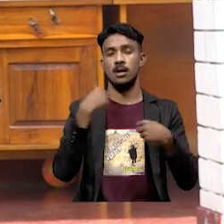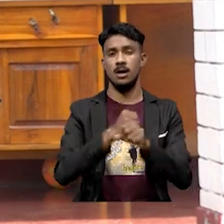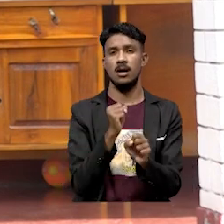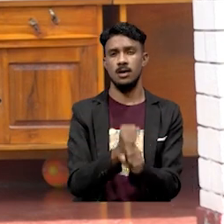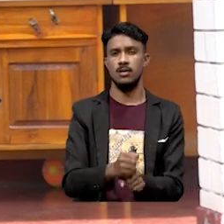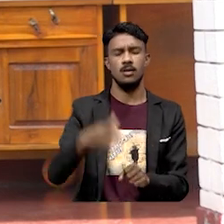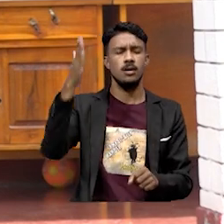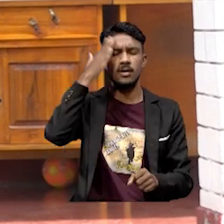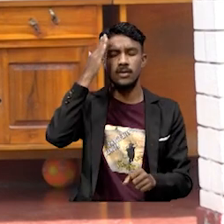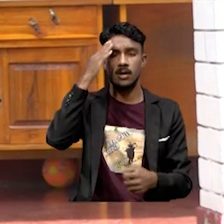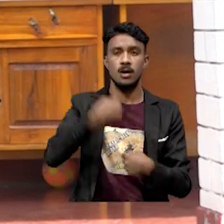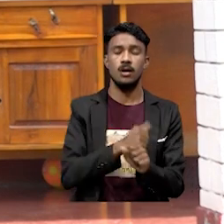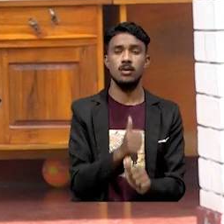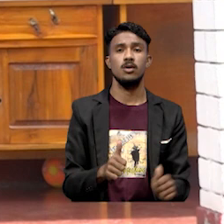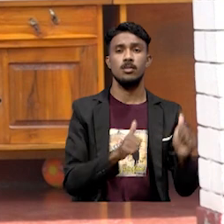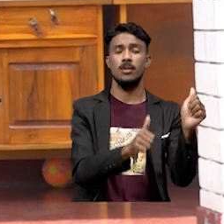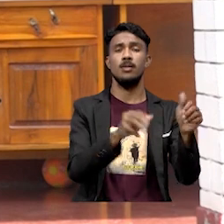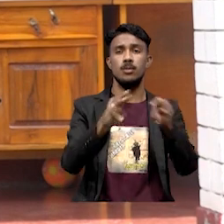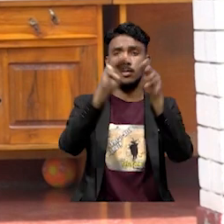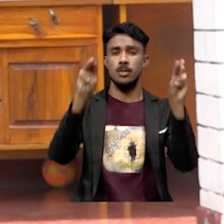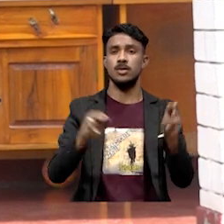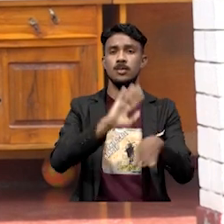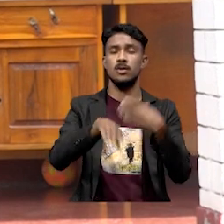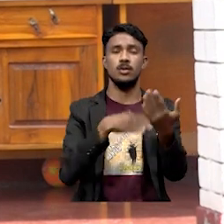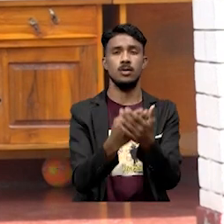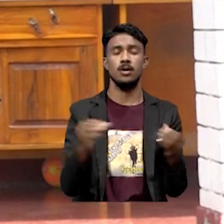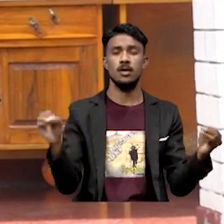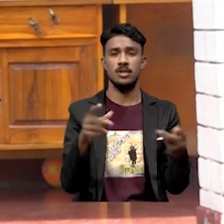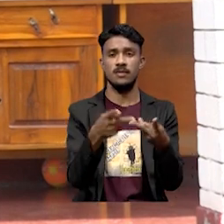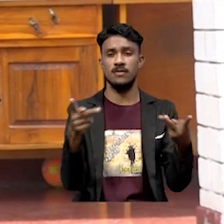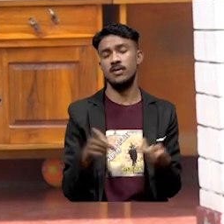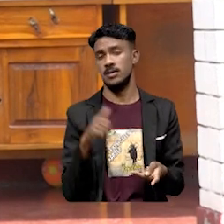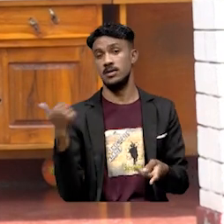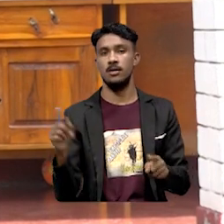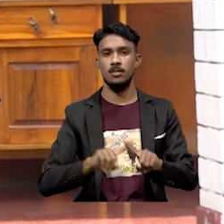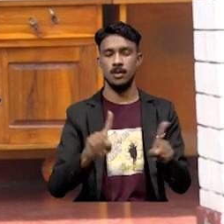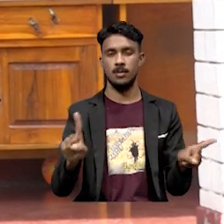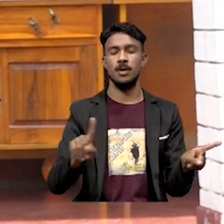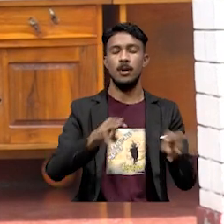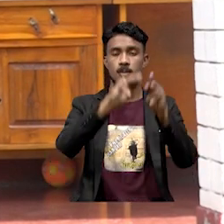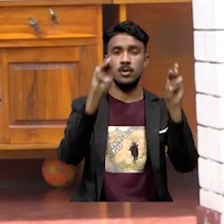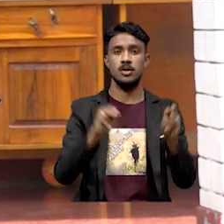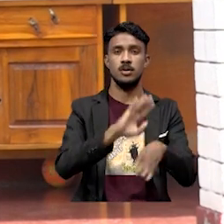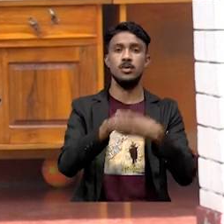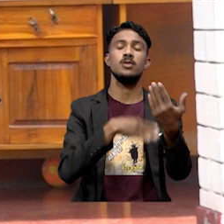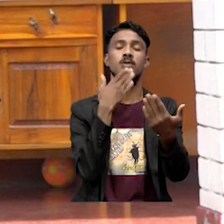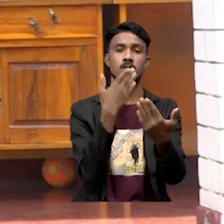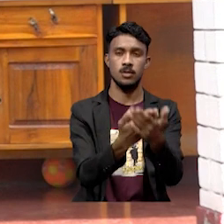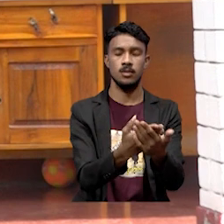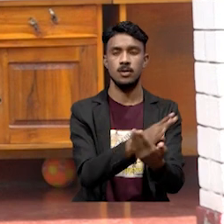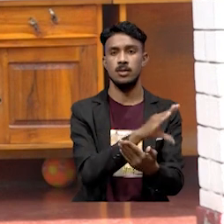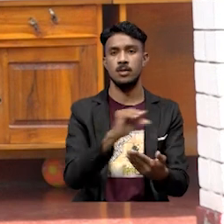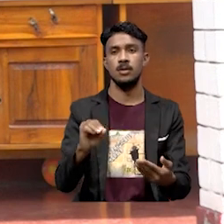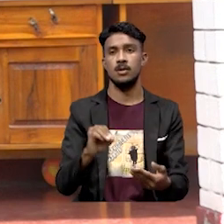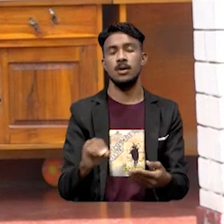nini aplikasau ne ba teritori tomak laos de tia fatim balu ne be sa ida mos ba teritori tomak to munisipu